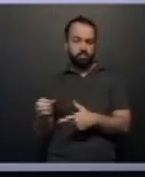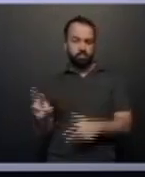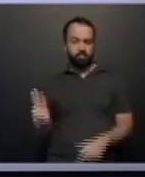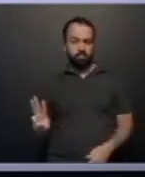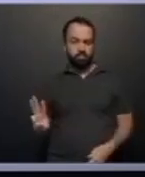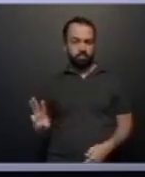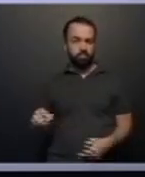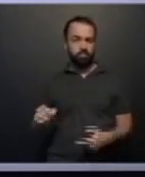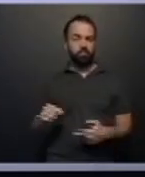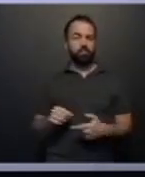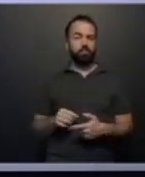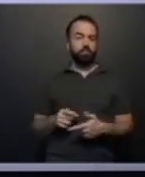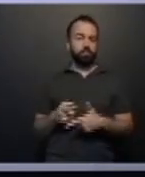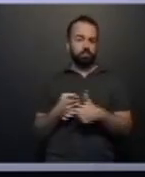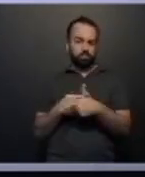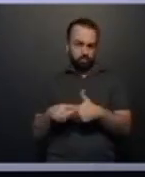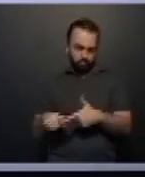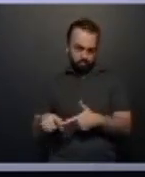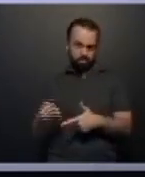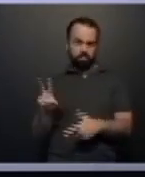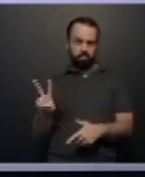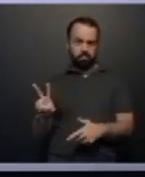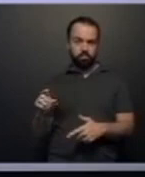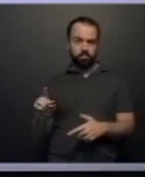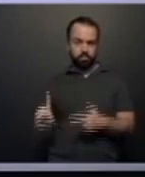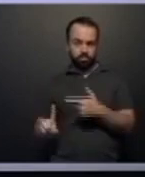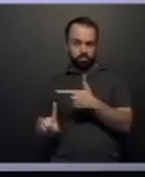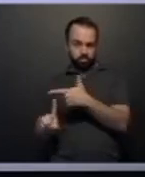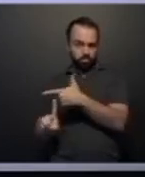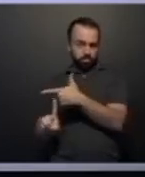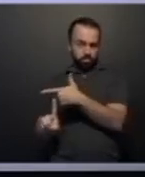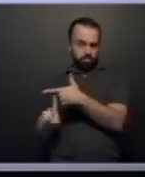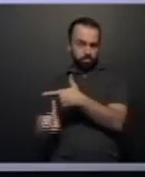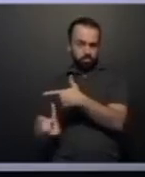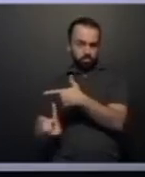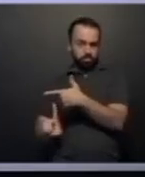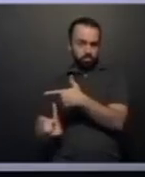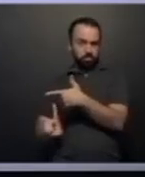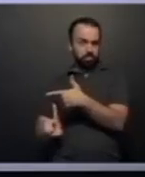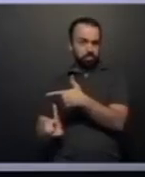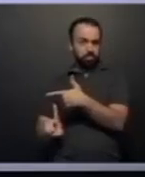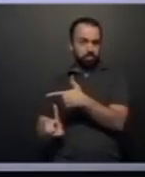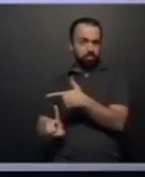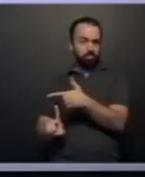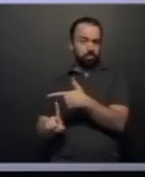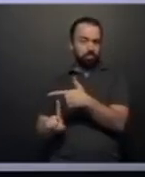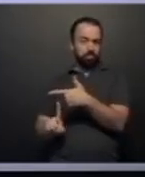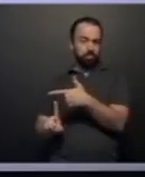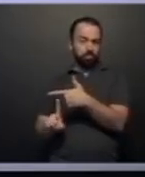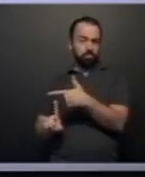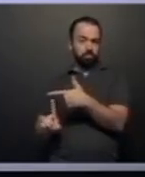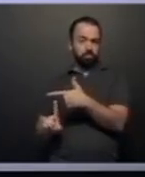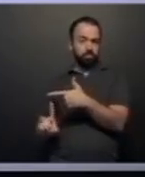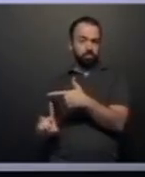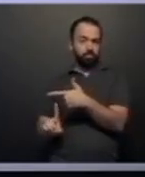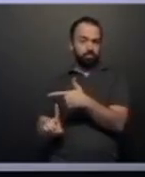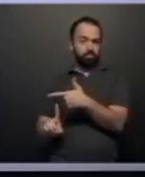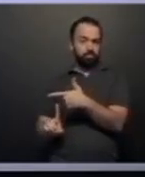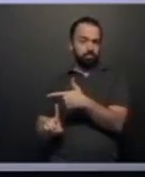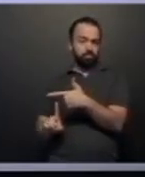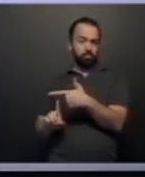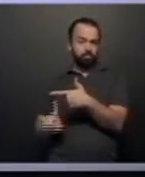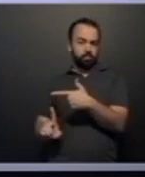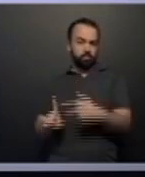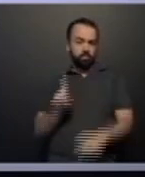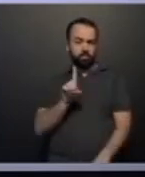3, resto 1. Divido por 2, deu 1, resto 1. Que número que vai ser no sistema binário? É